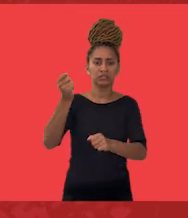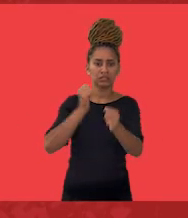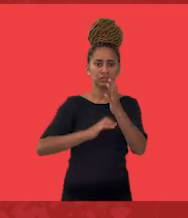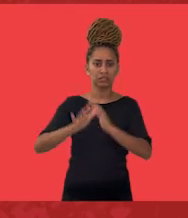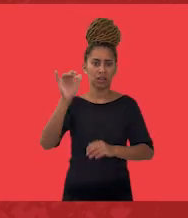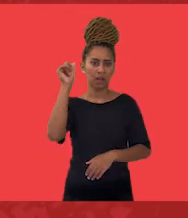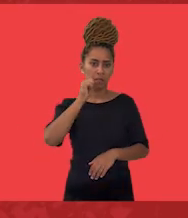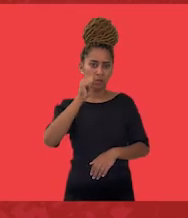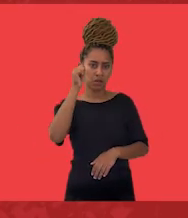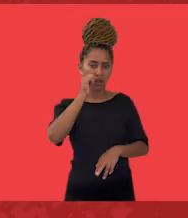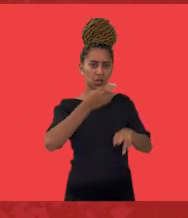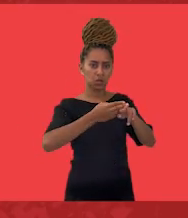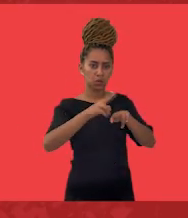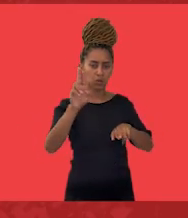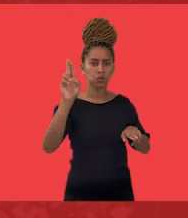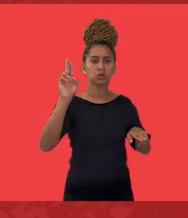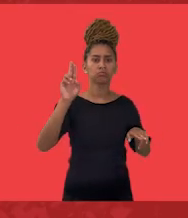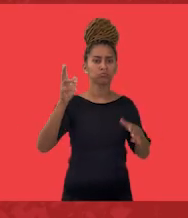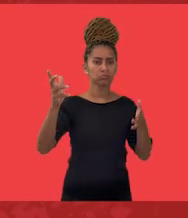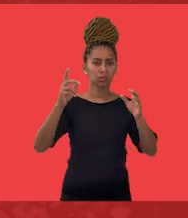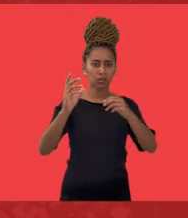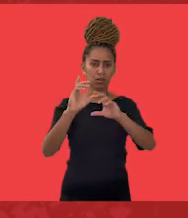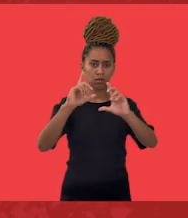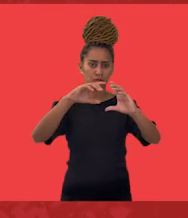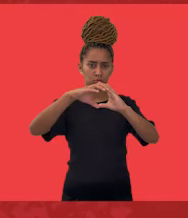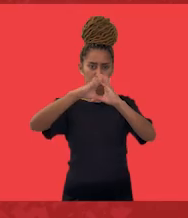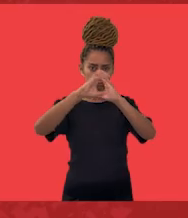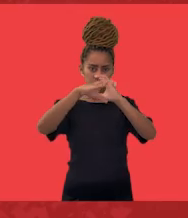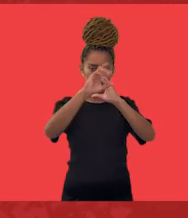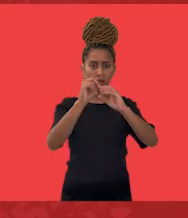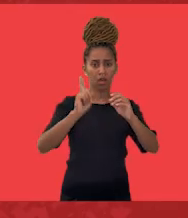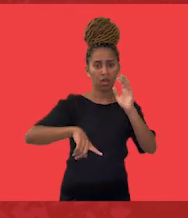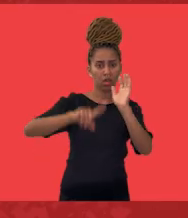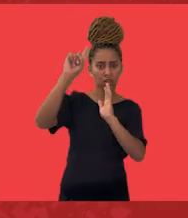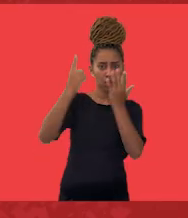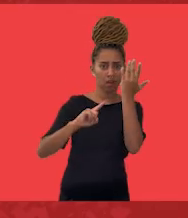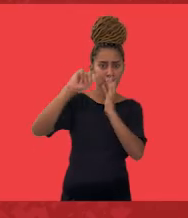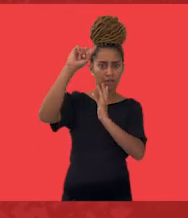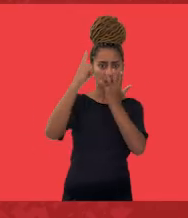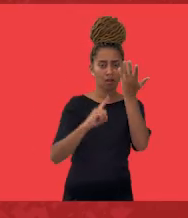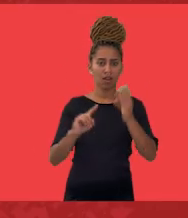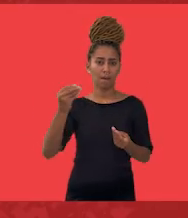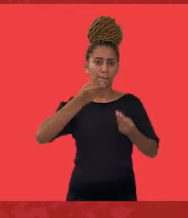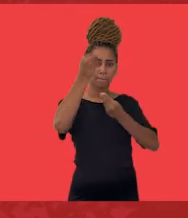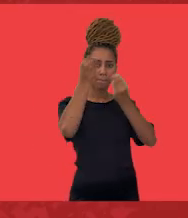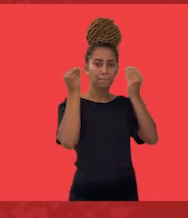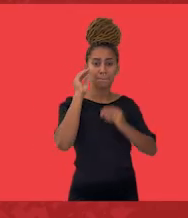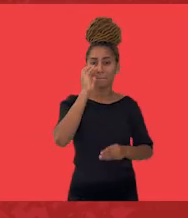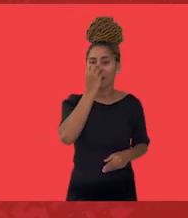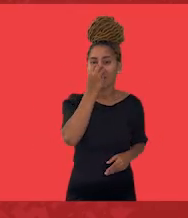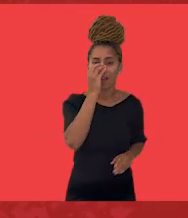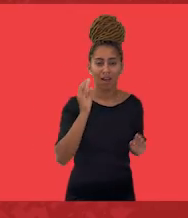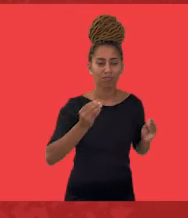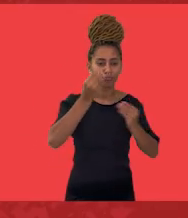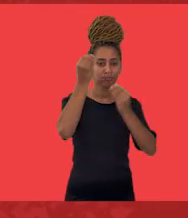estão formidáveis. O plano fechado da xícara azul funciona bem. O galã não tem carisma,